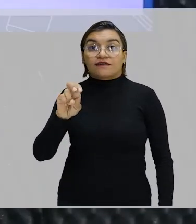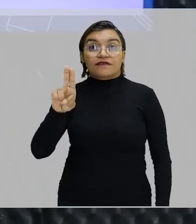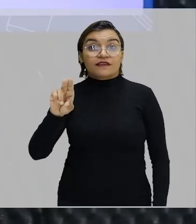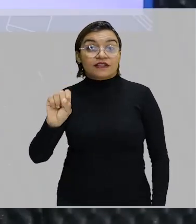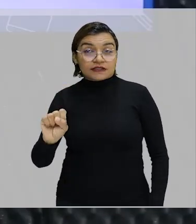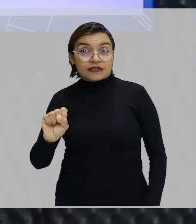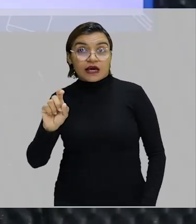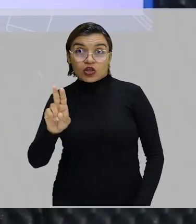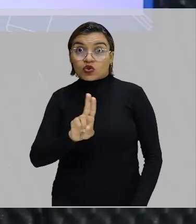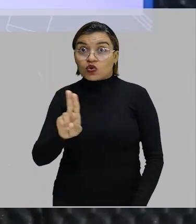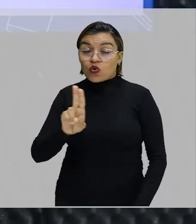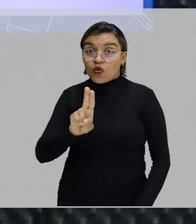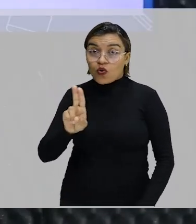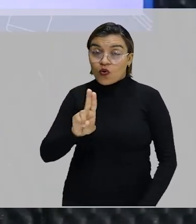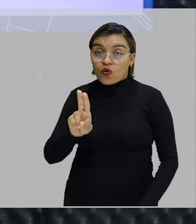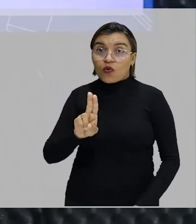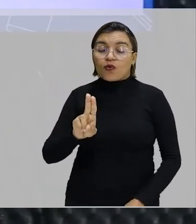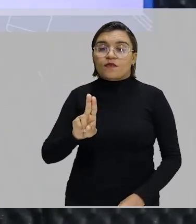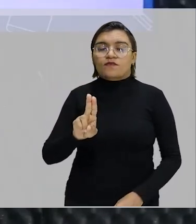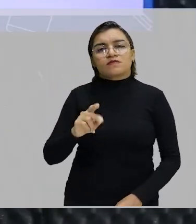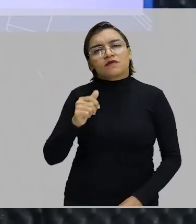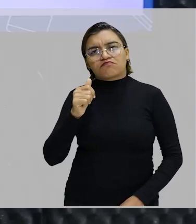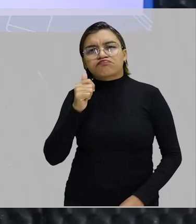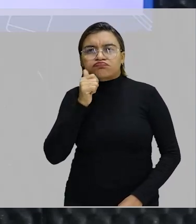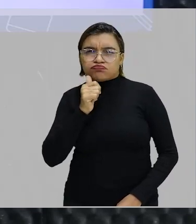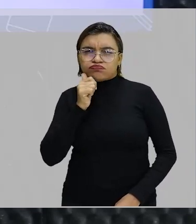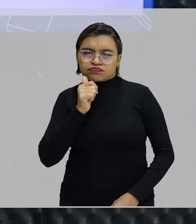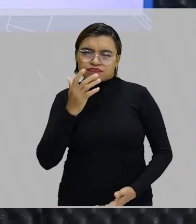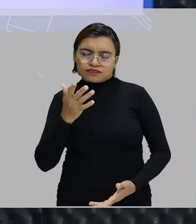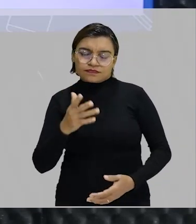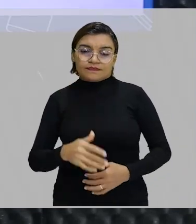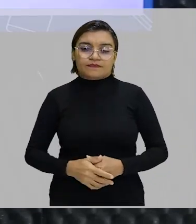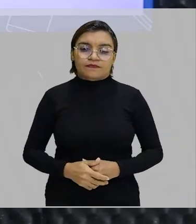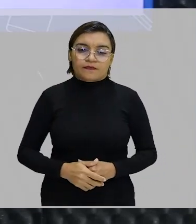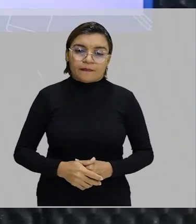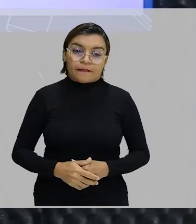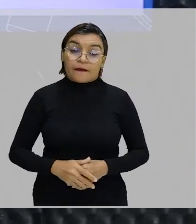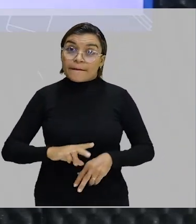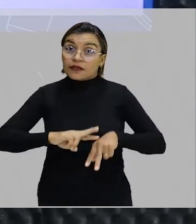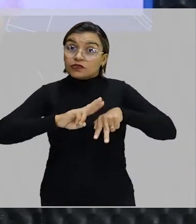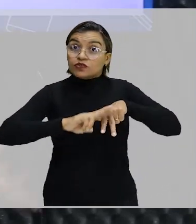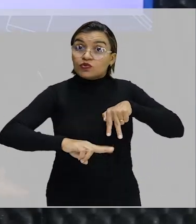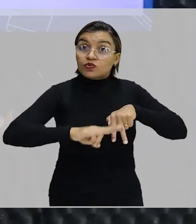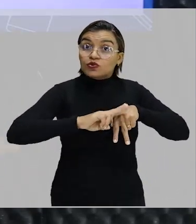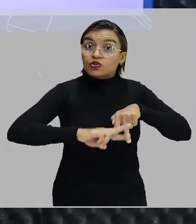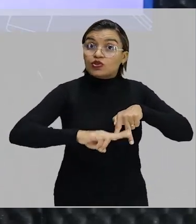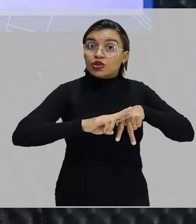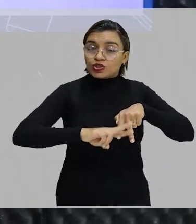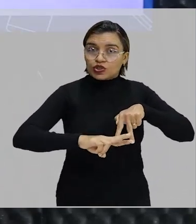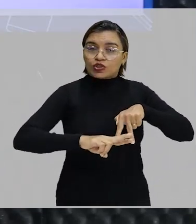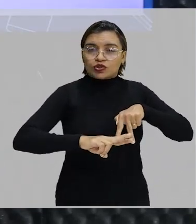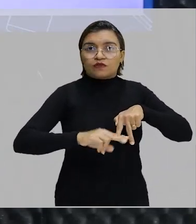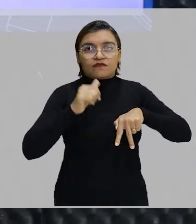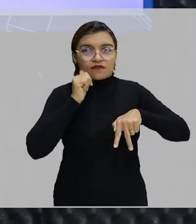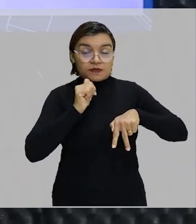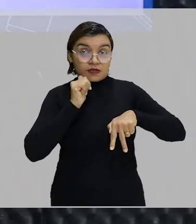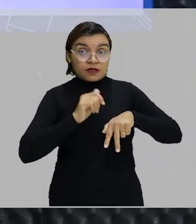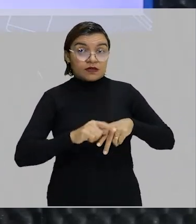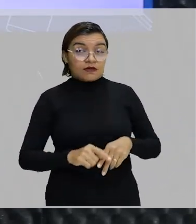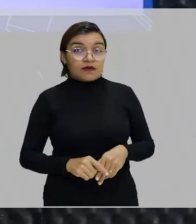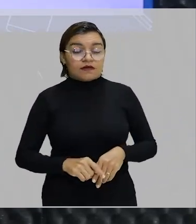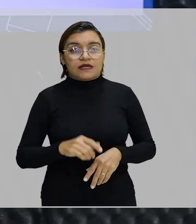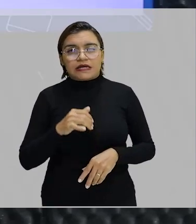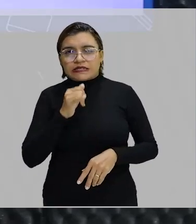chave seja nome de coisa, né? Mas assim, ela vai para esse gênero aí. A chave, eu não digo o chave.